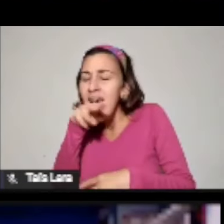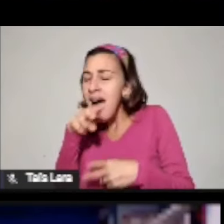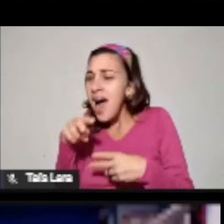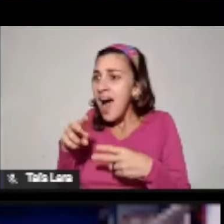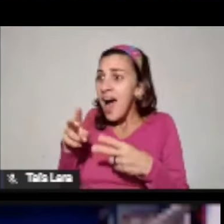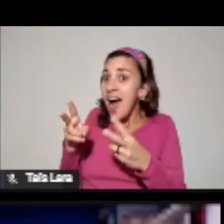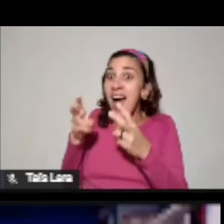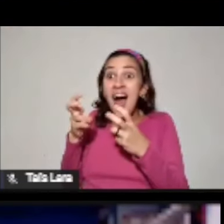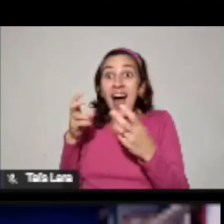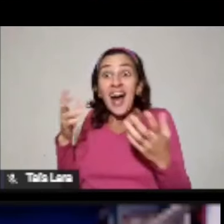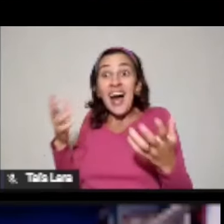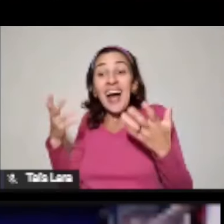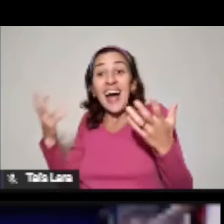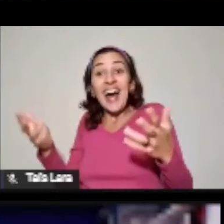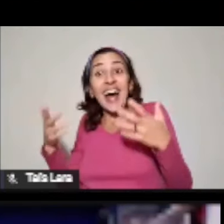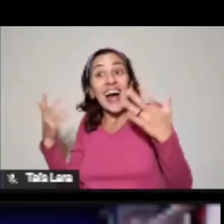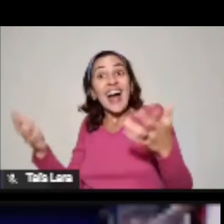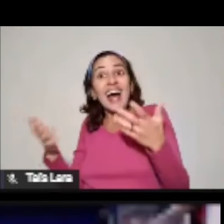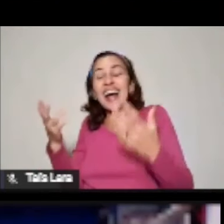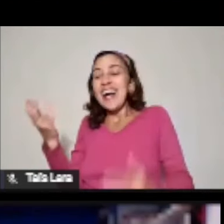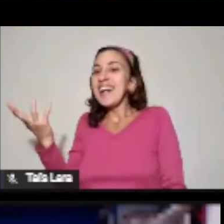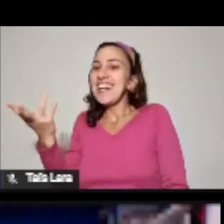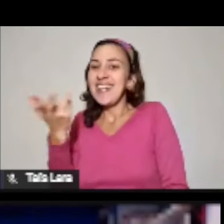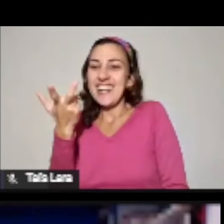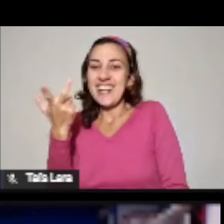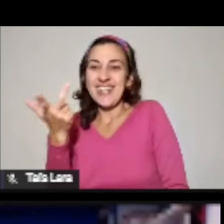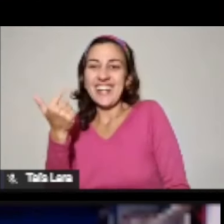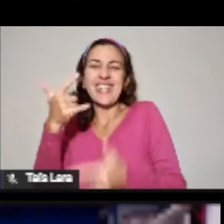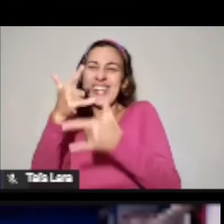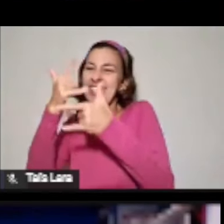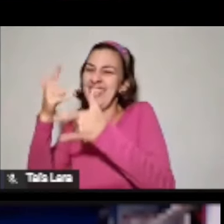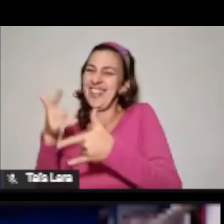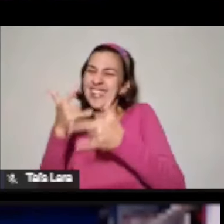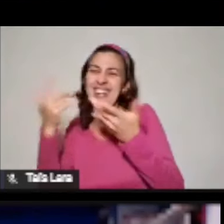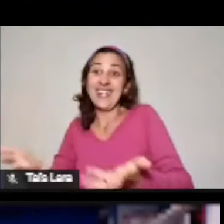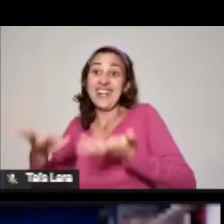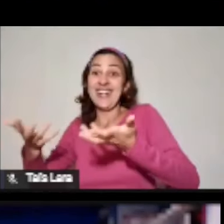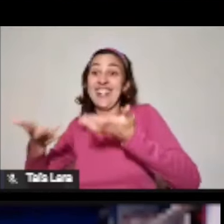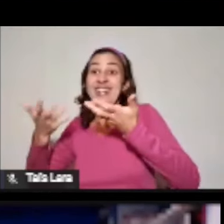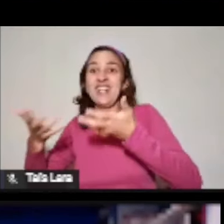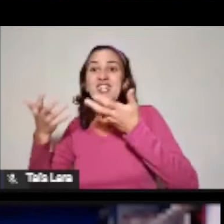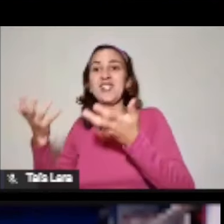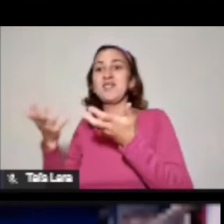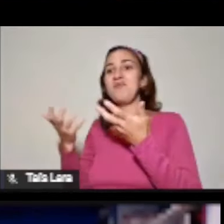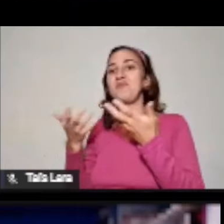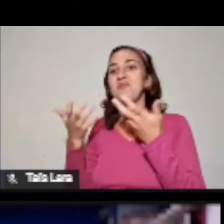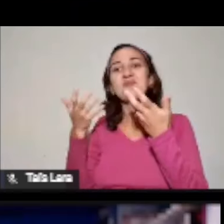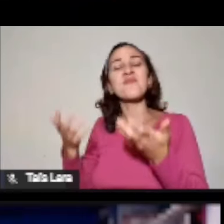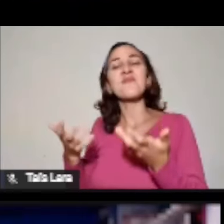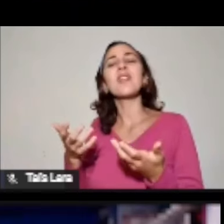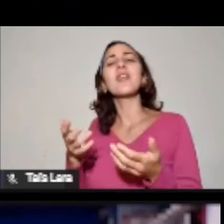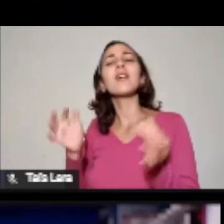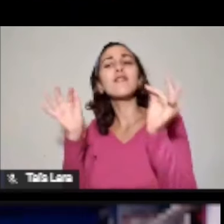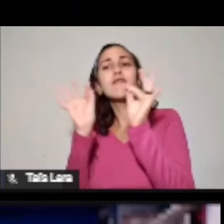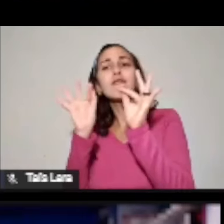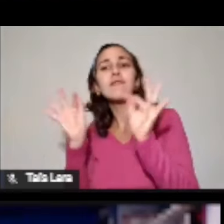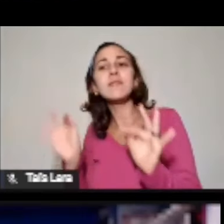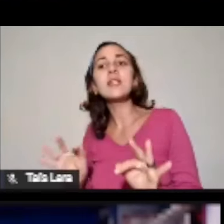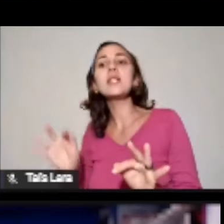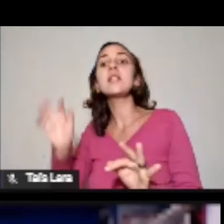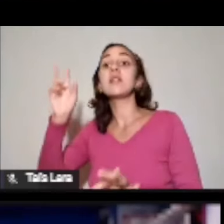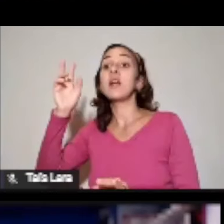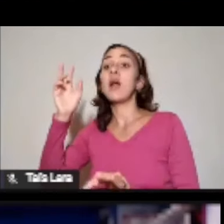a empolgação dessa live. Fico muito feliz que surgiu essa história, que aquela história que até então